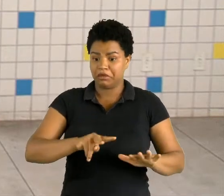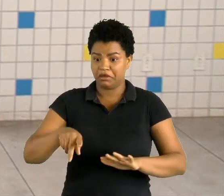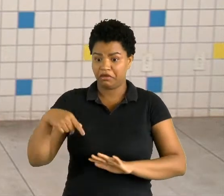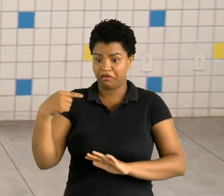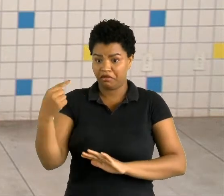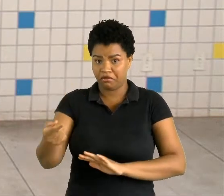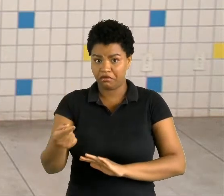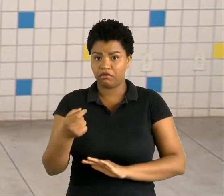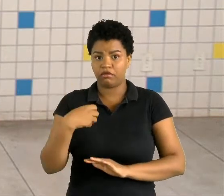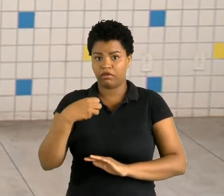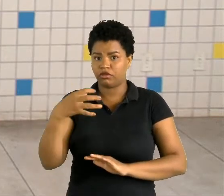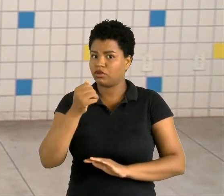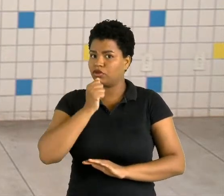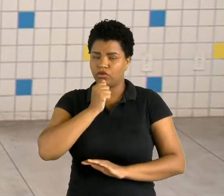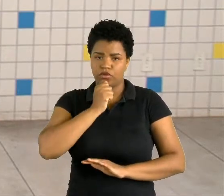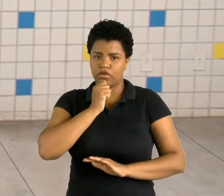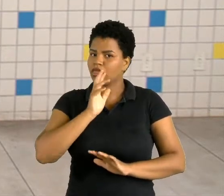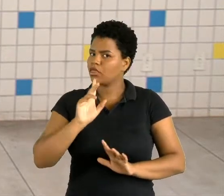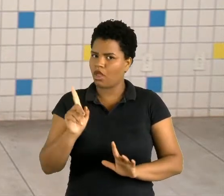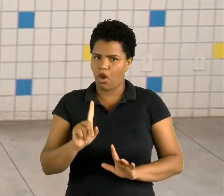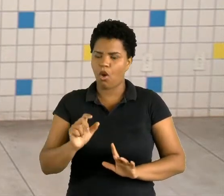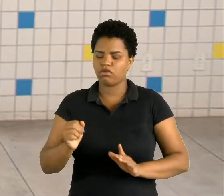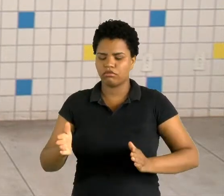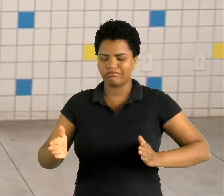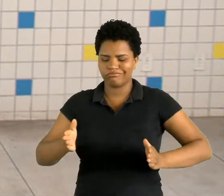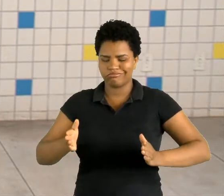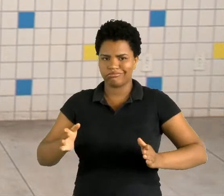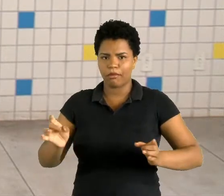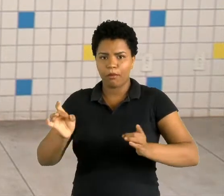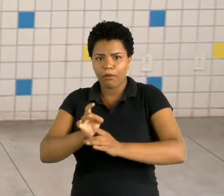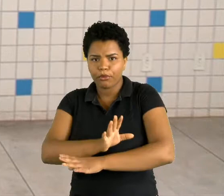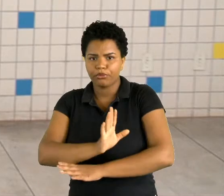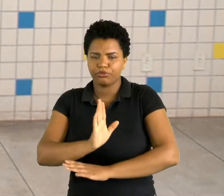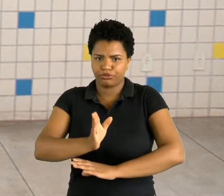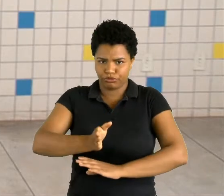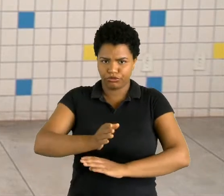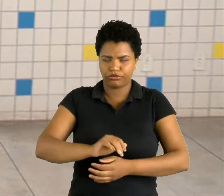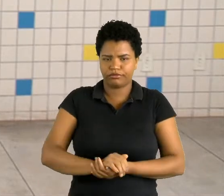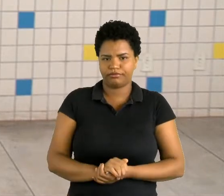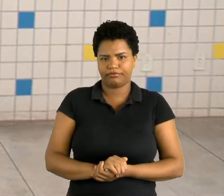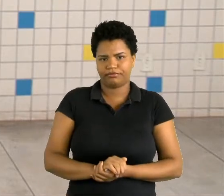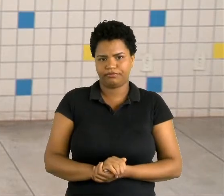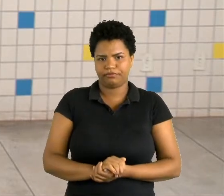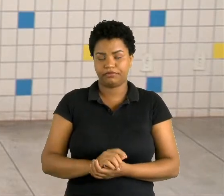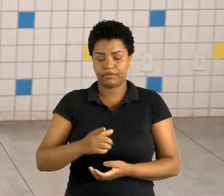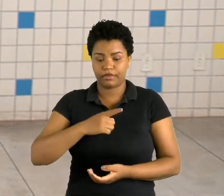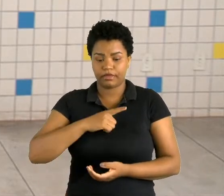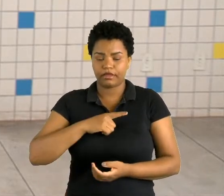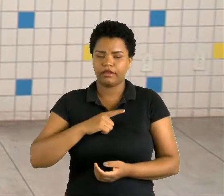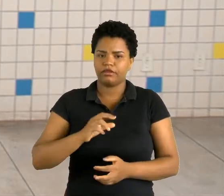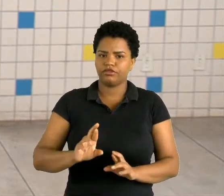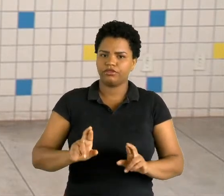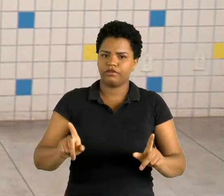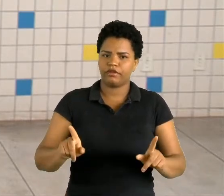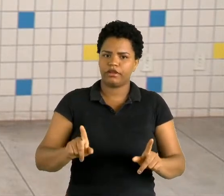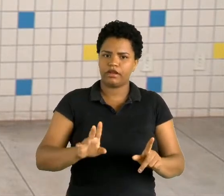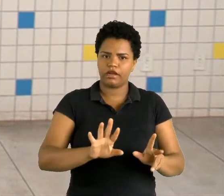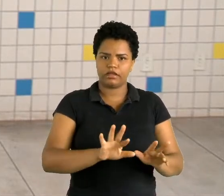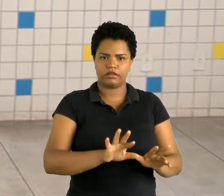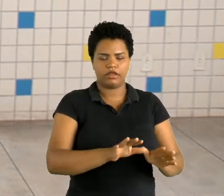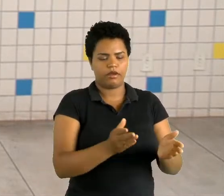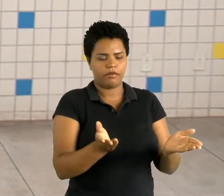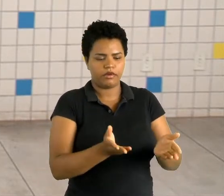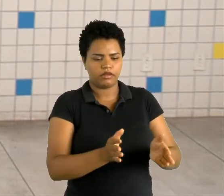de tempo fechado, né? Temporário. Então, basicamente, a diferença entre o Simple Present e o